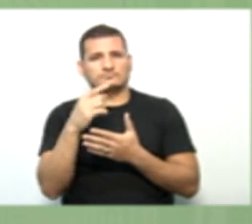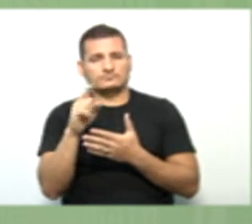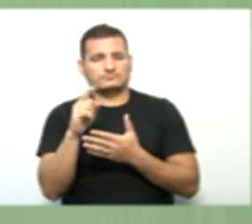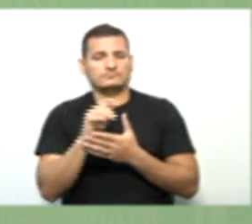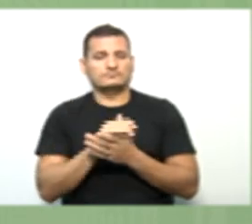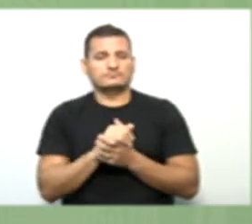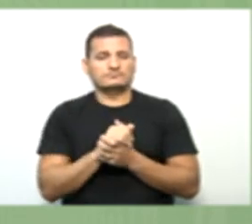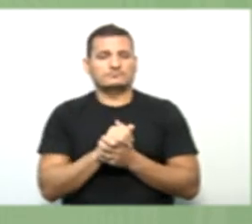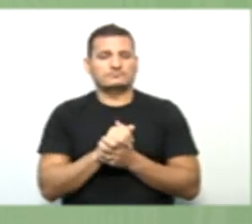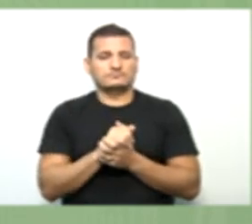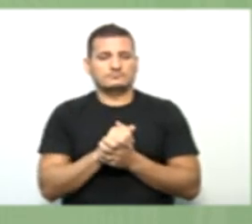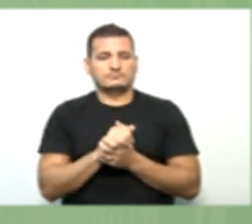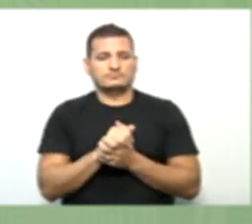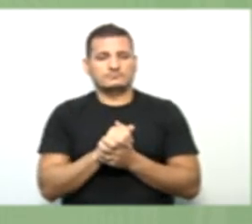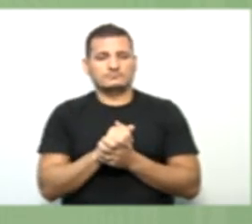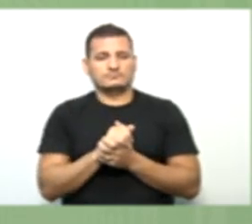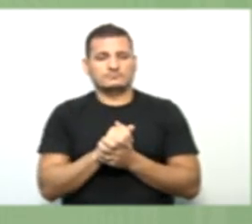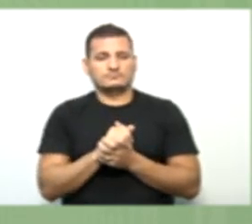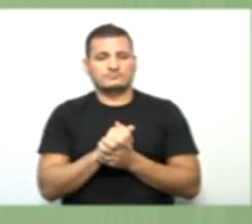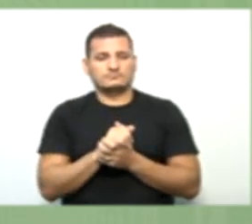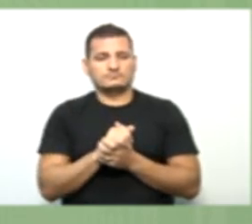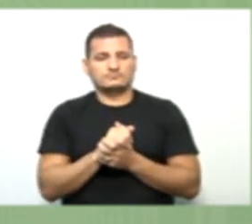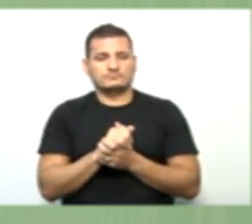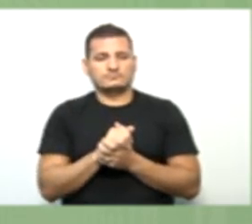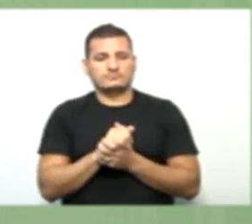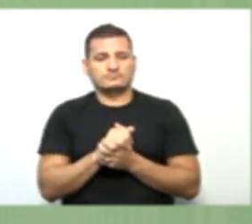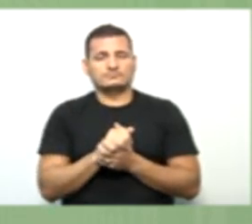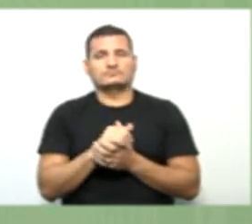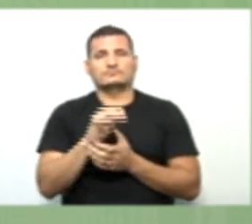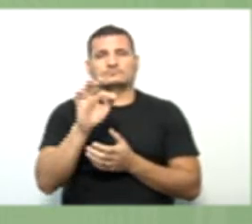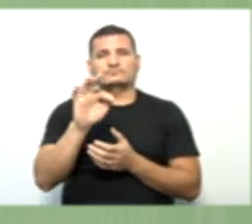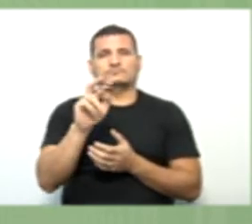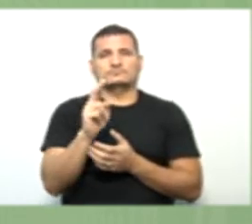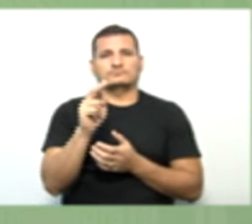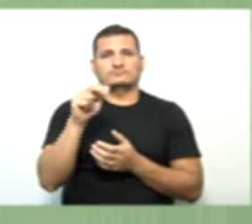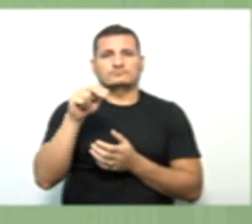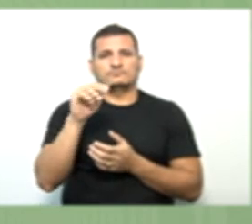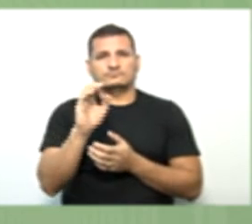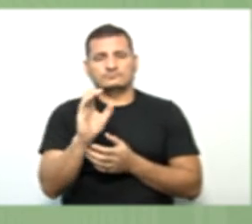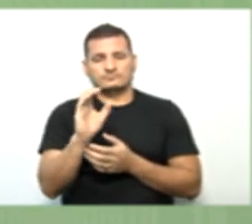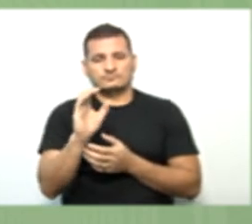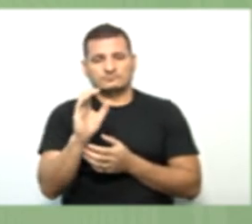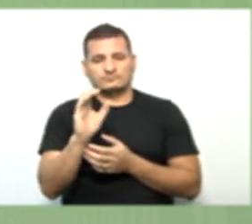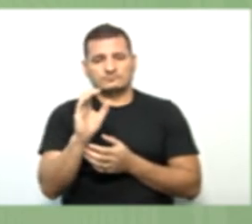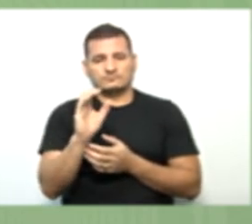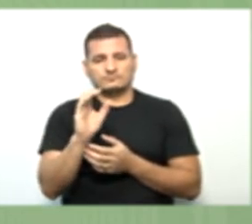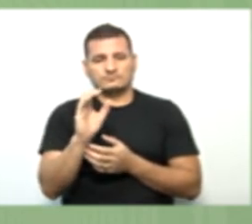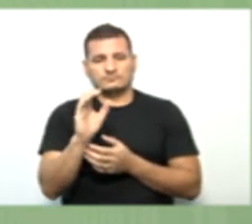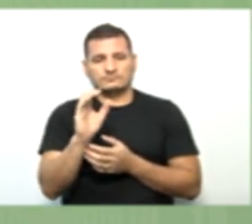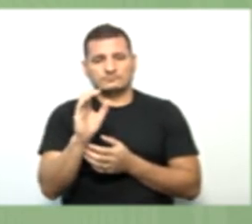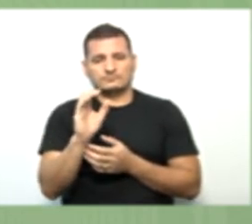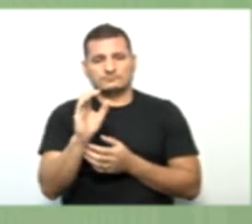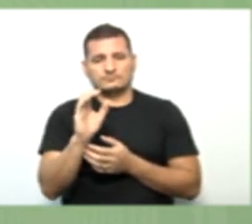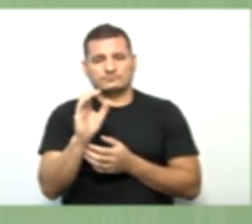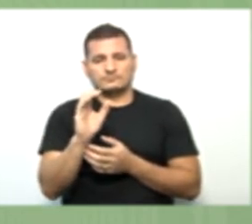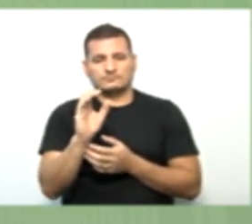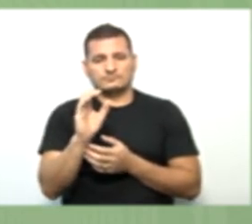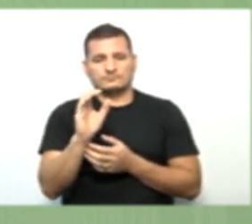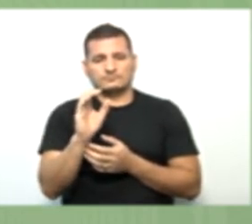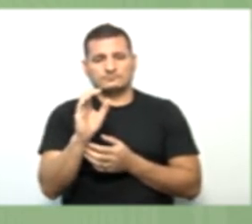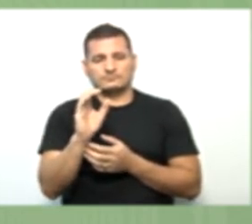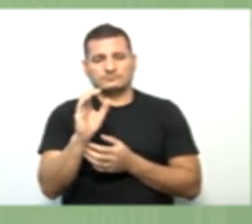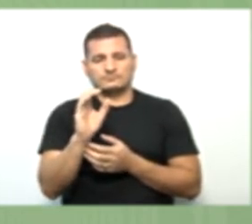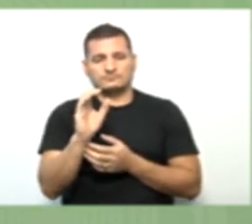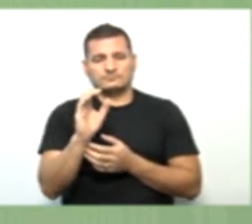da função, aqui é func, e esse nome é um nome dado pelo programador. Então, da